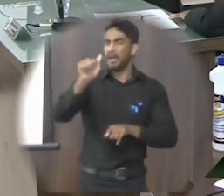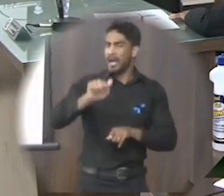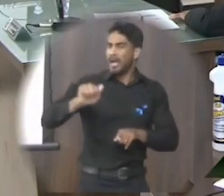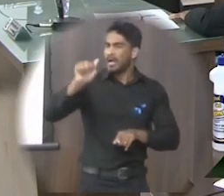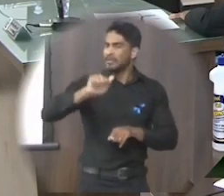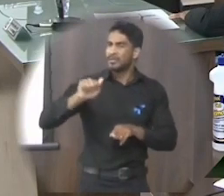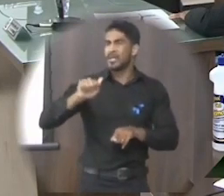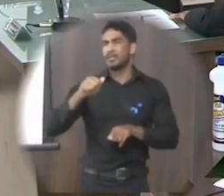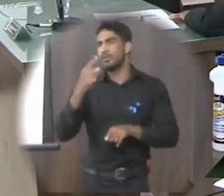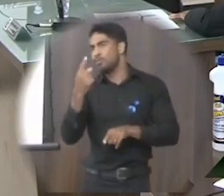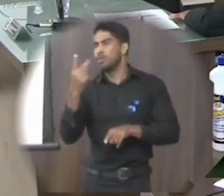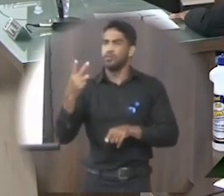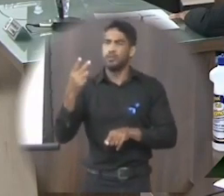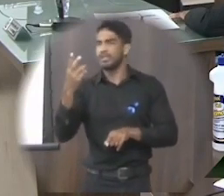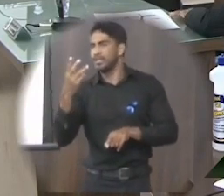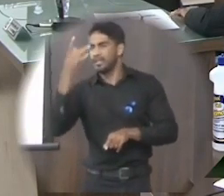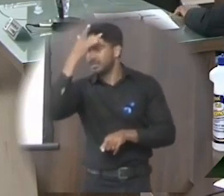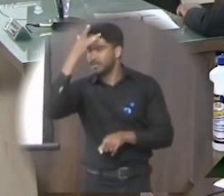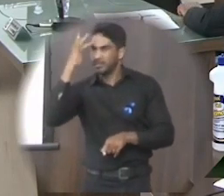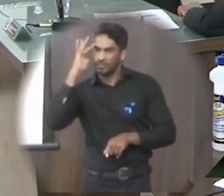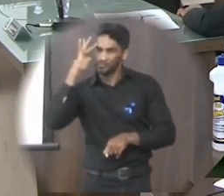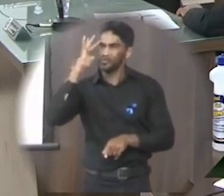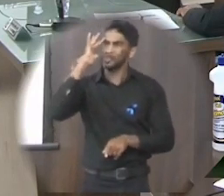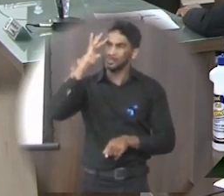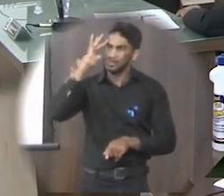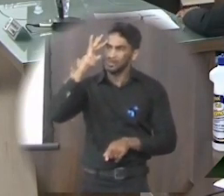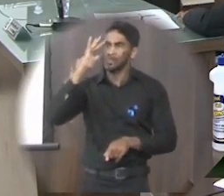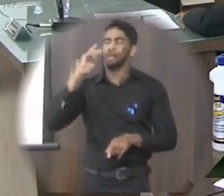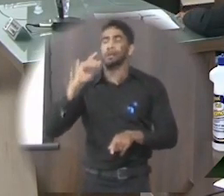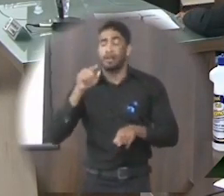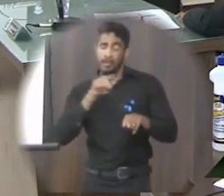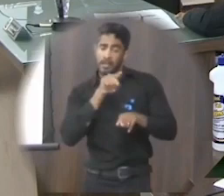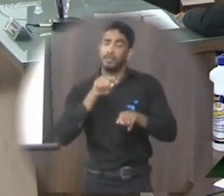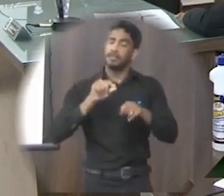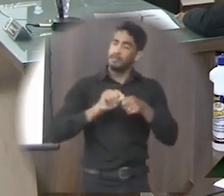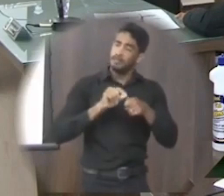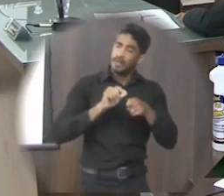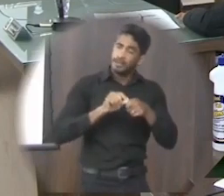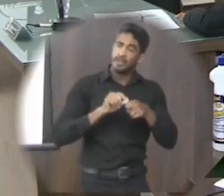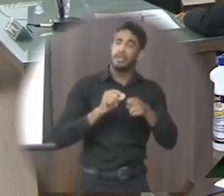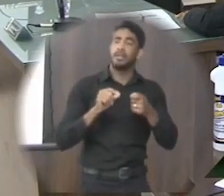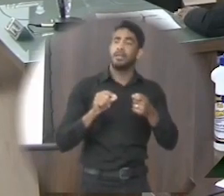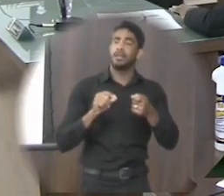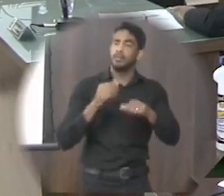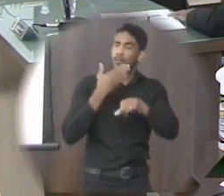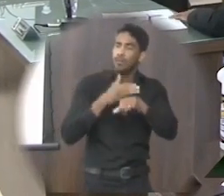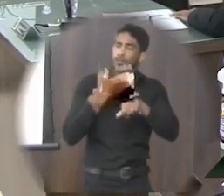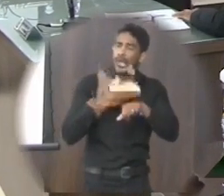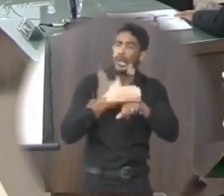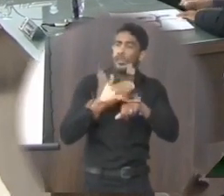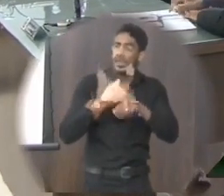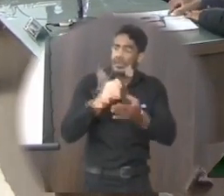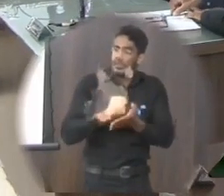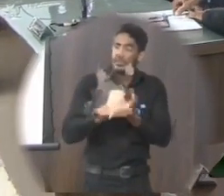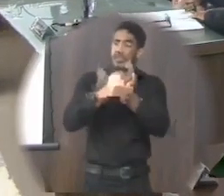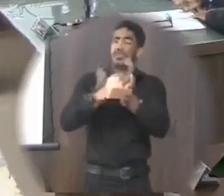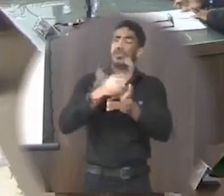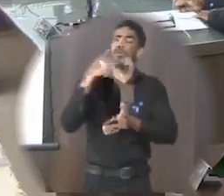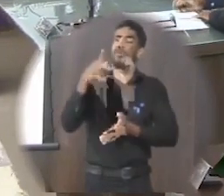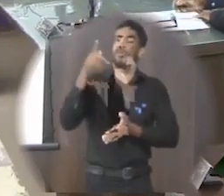sei lá, duas, três pessoas dessas associações e, de repente, o Corpo de Bombeiros fazer um treinamento de primeiros socorros com esse